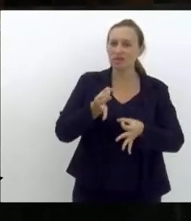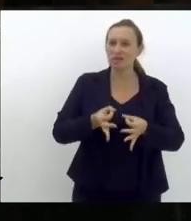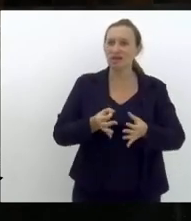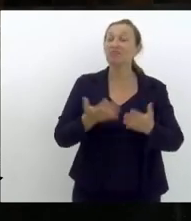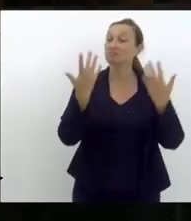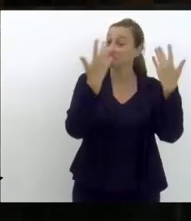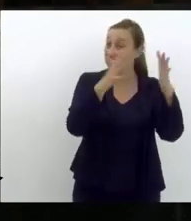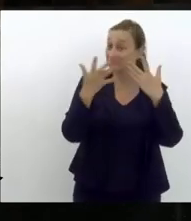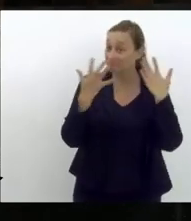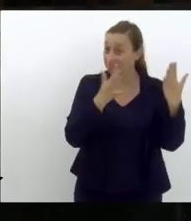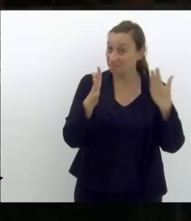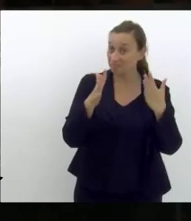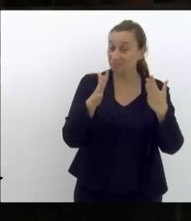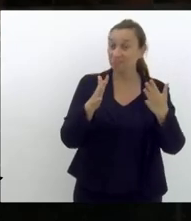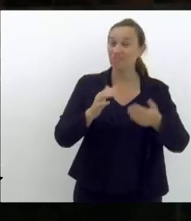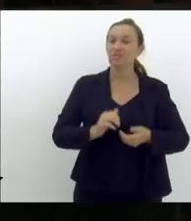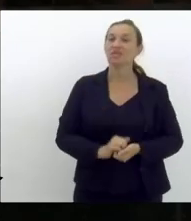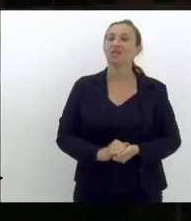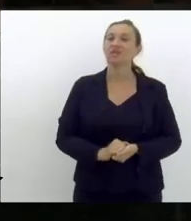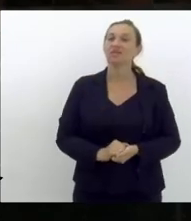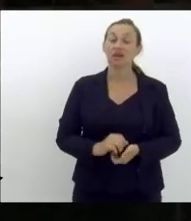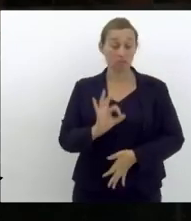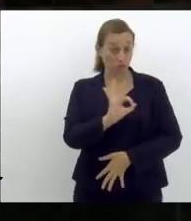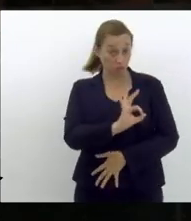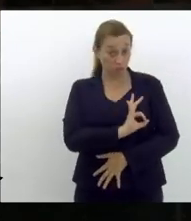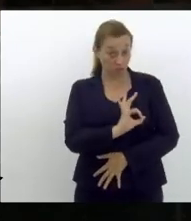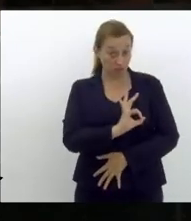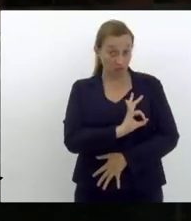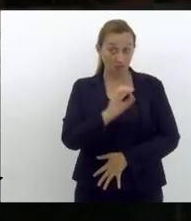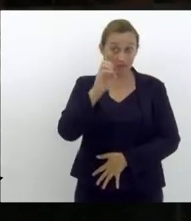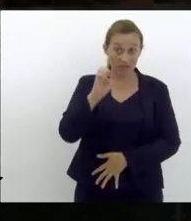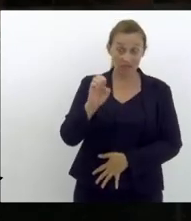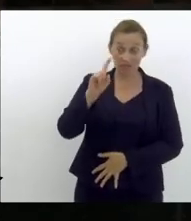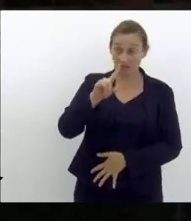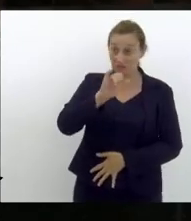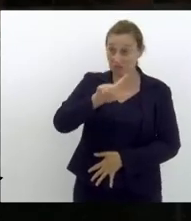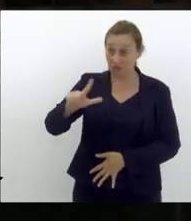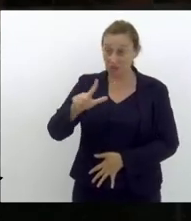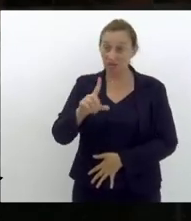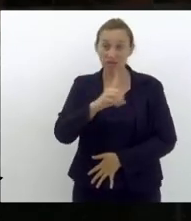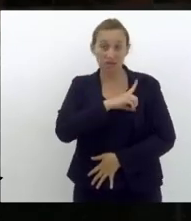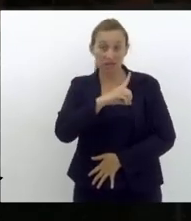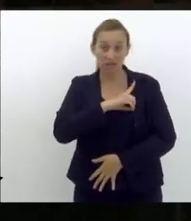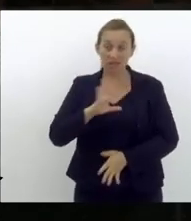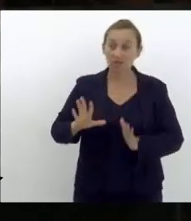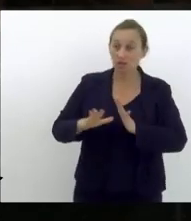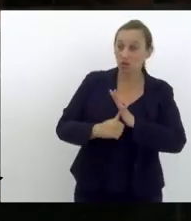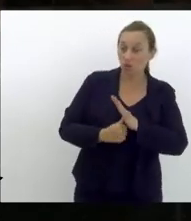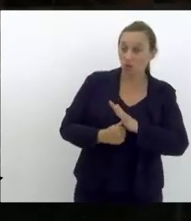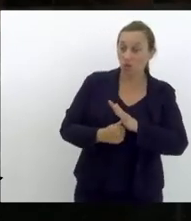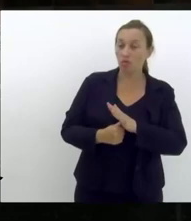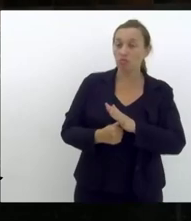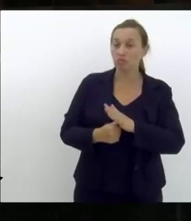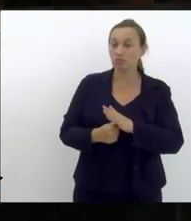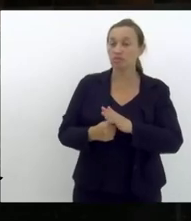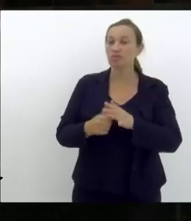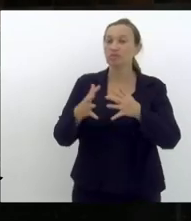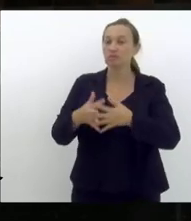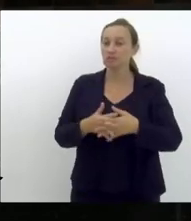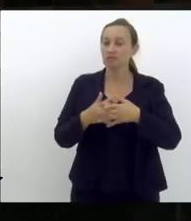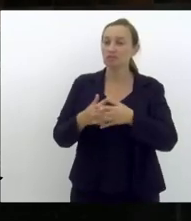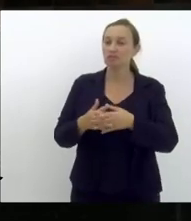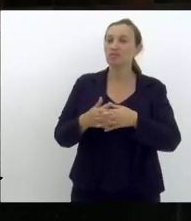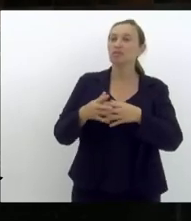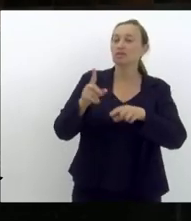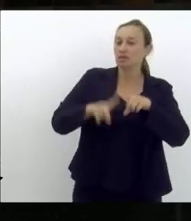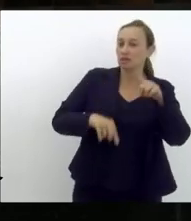parabenizar publicamente aos policiais civis da Delegacia de Roubos e Furtos de carga por